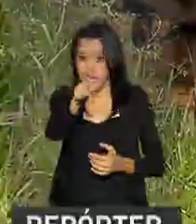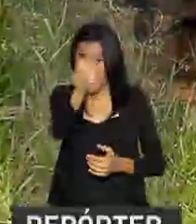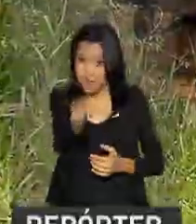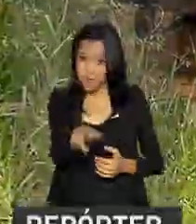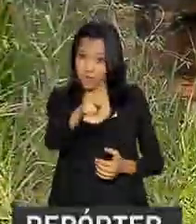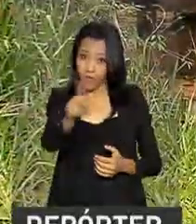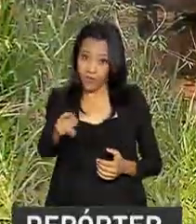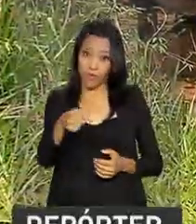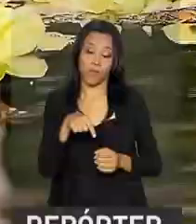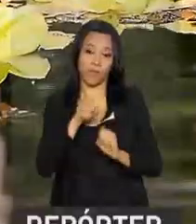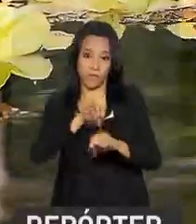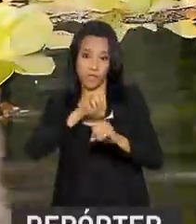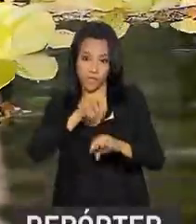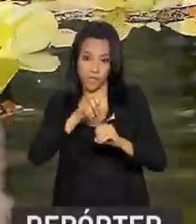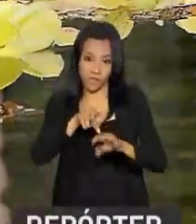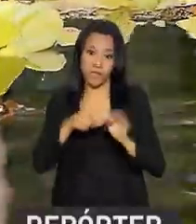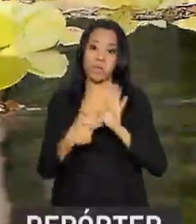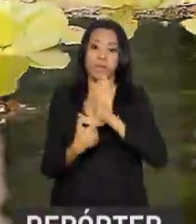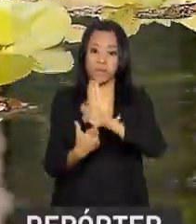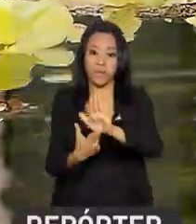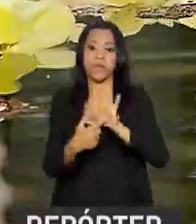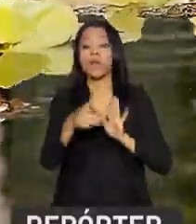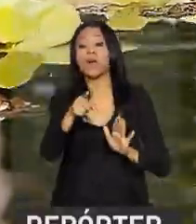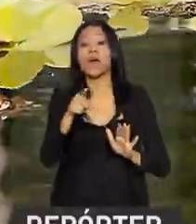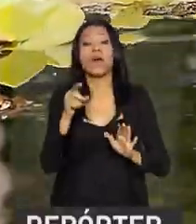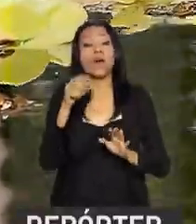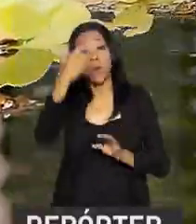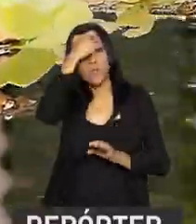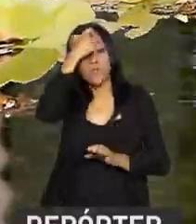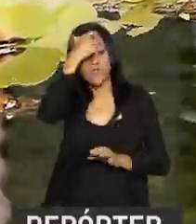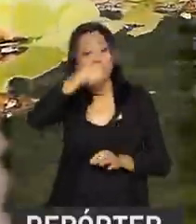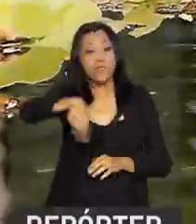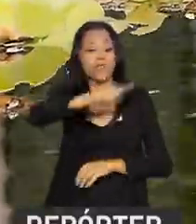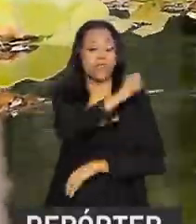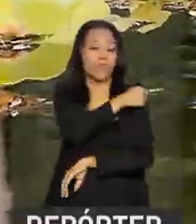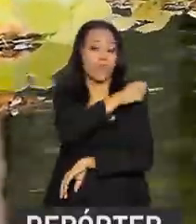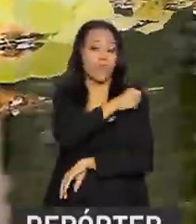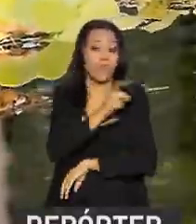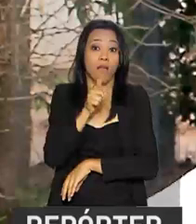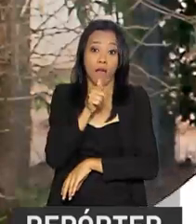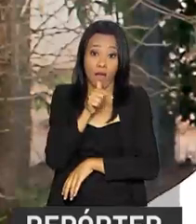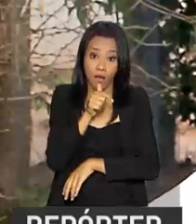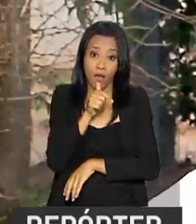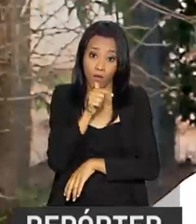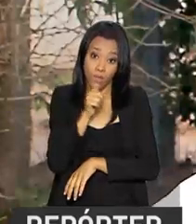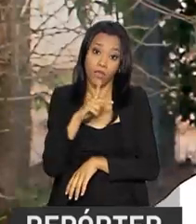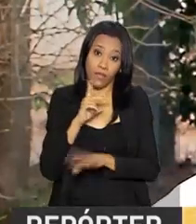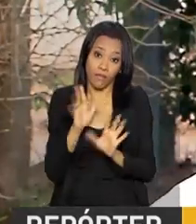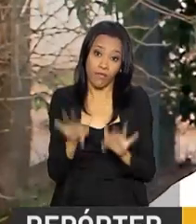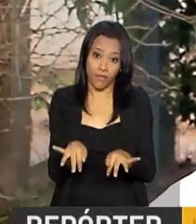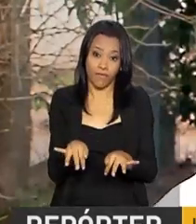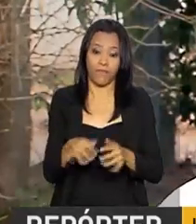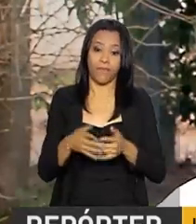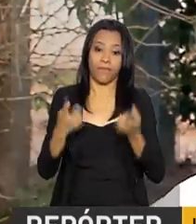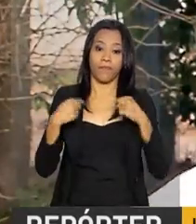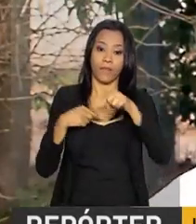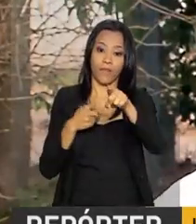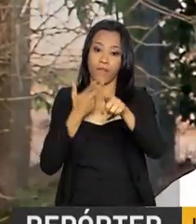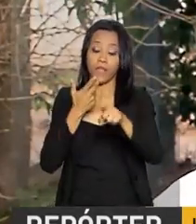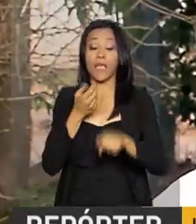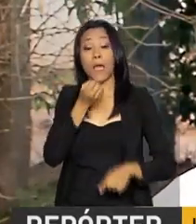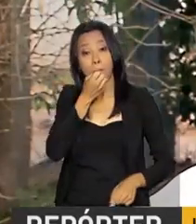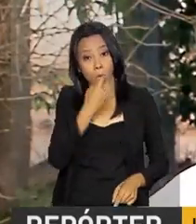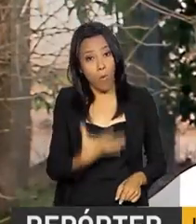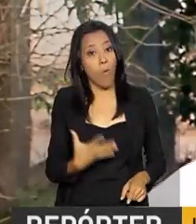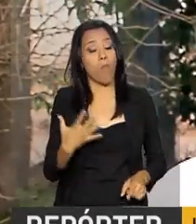forma lúdica as disciplinas, também conscientiza os alunos de que a água é um recurso finito. Isso é bom para a natureza, a